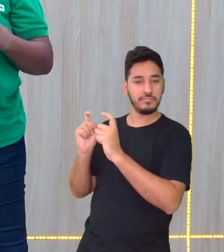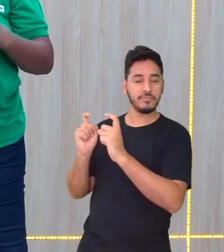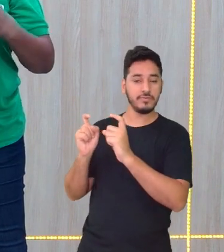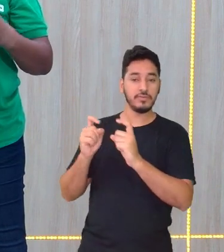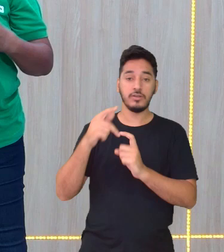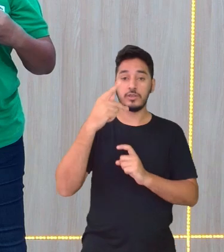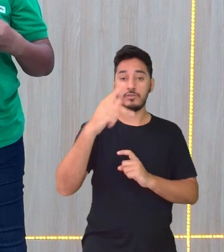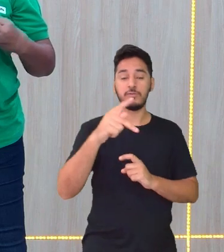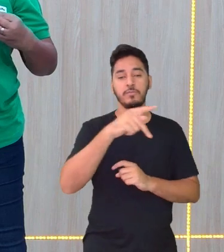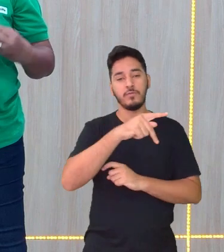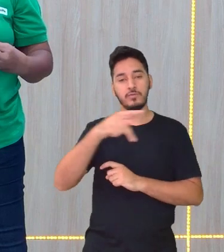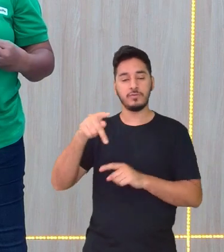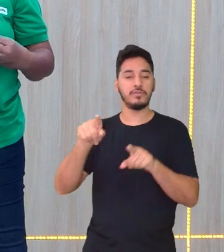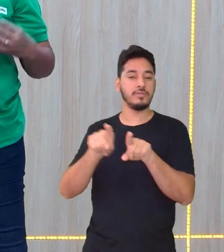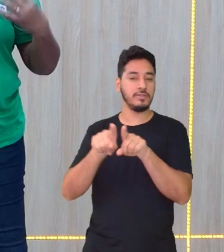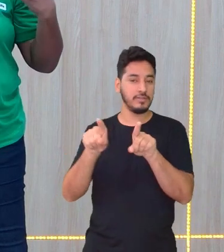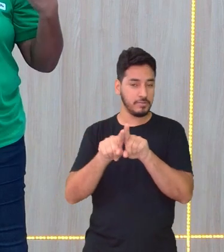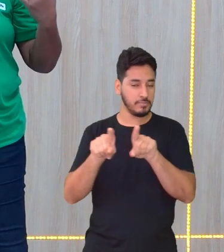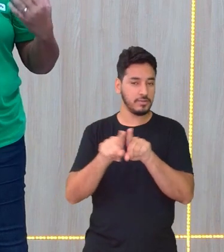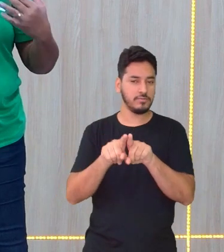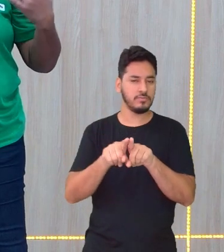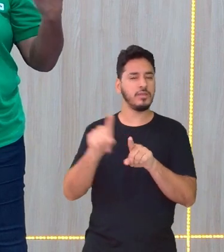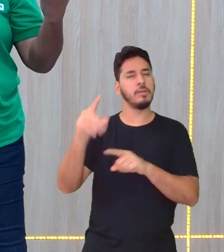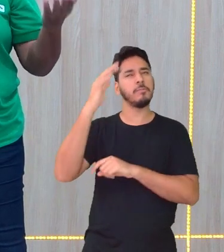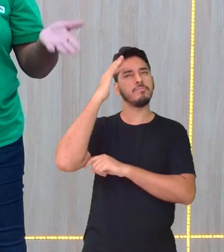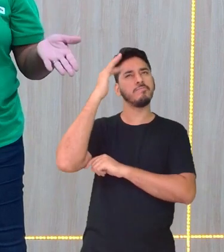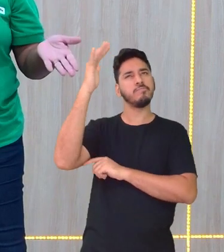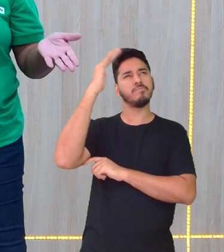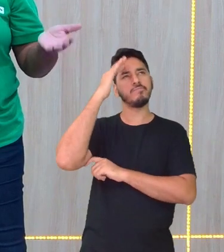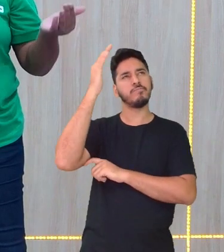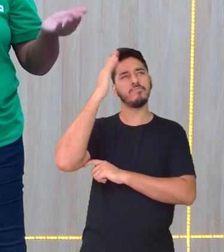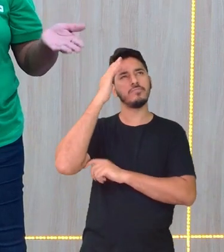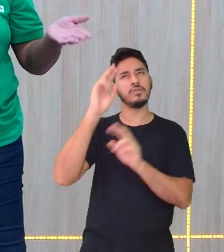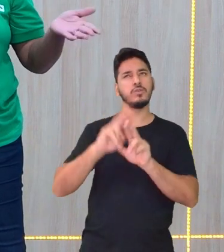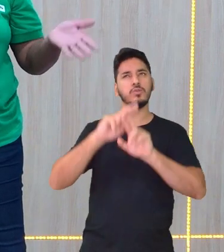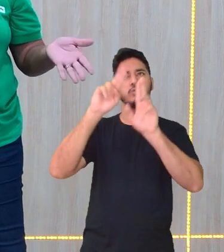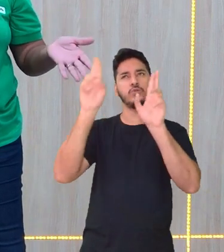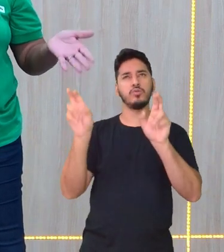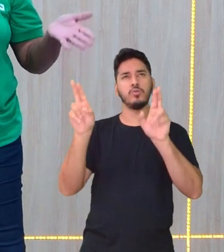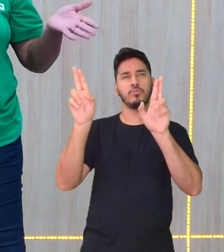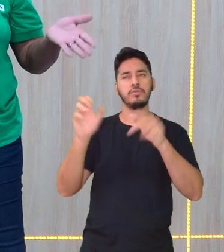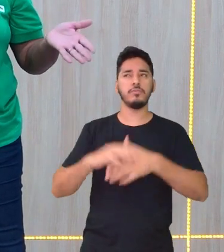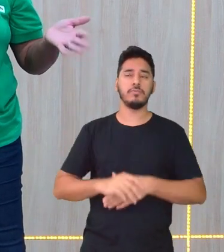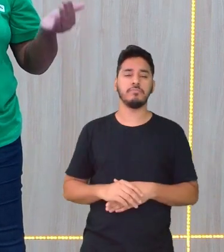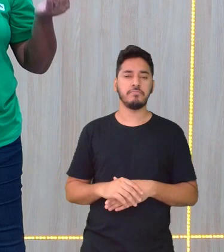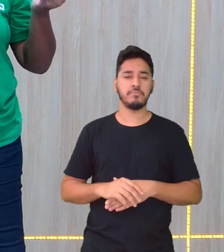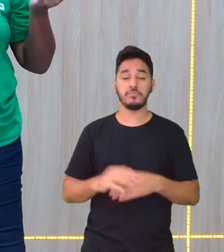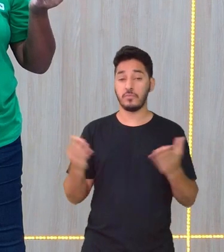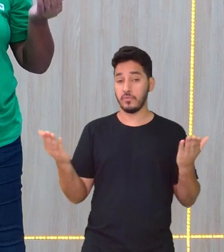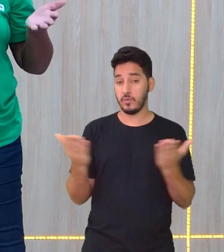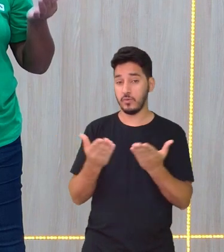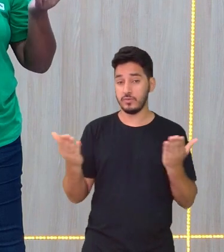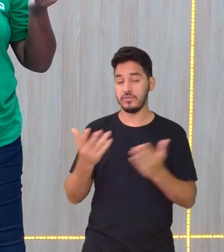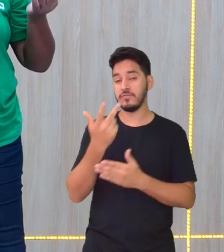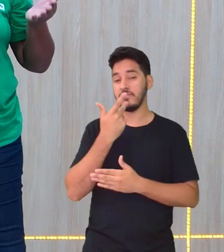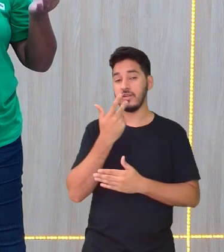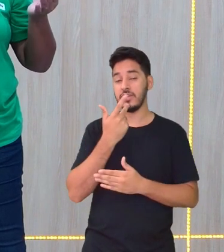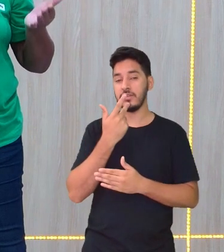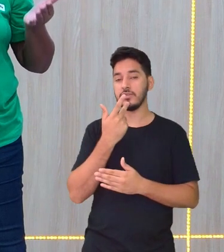a sua professora do presencial e reflitam sobre o tema estudado na aula. Hoje nós falamos